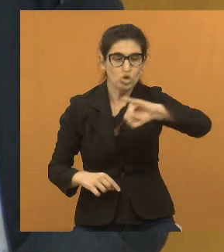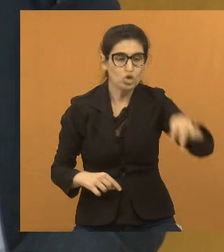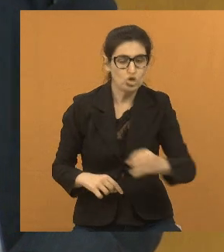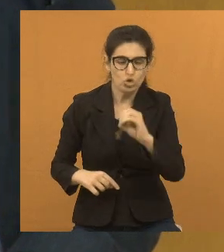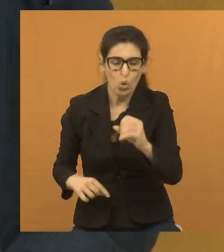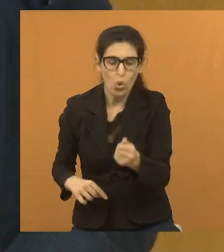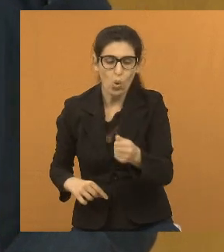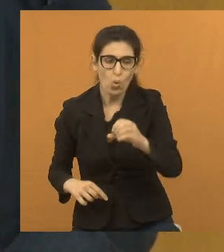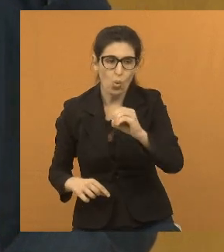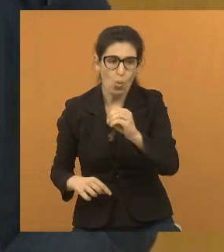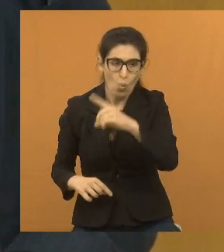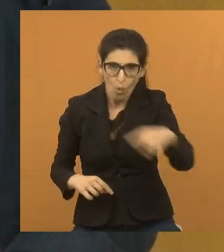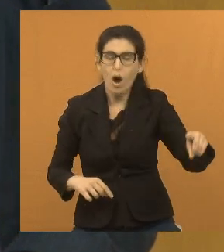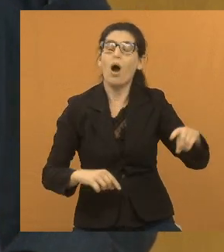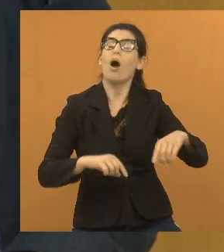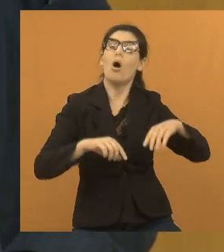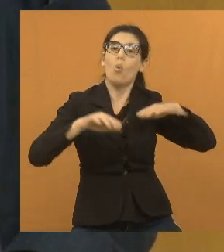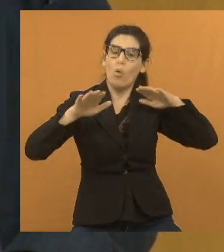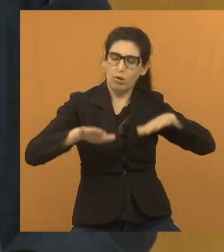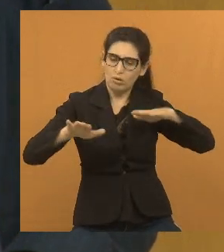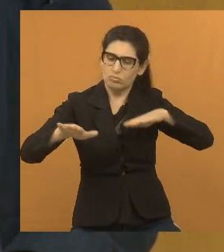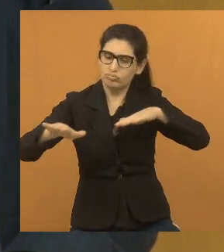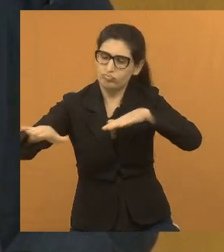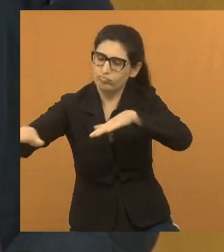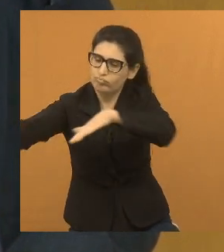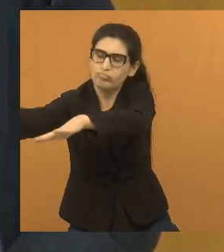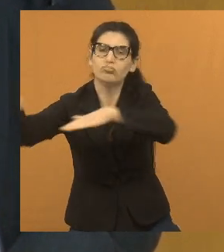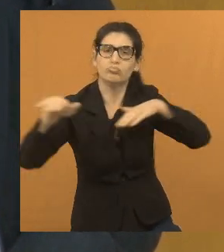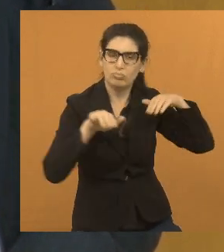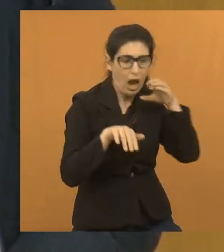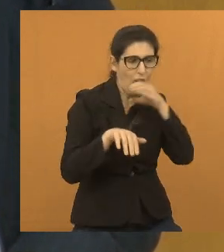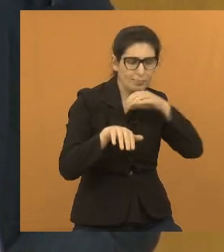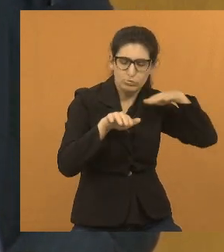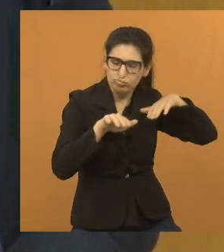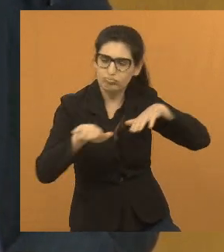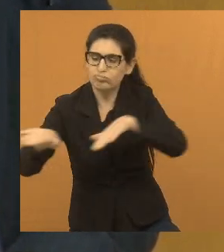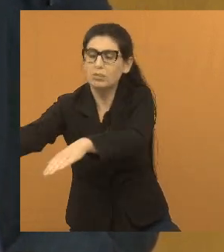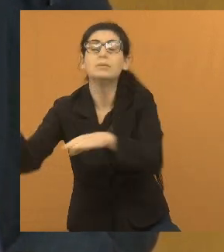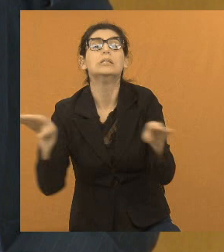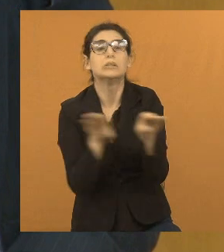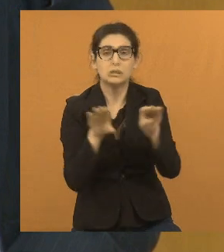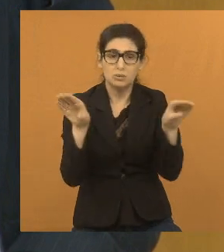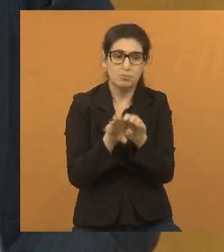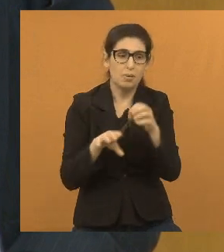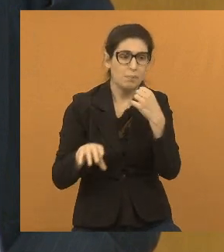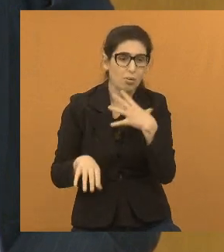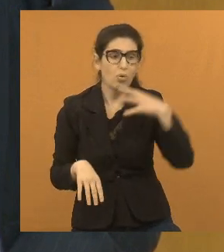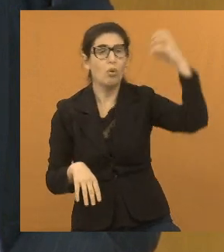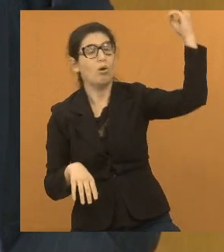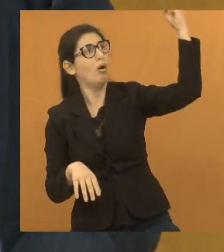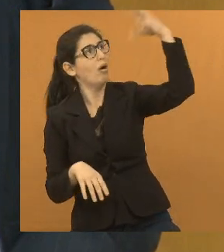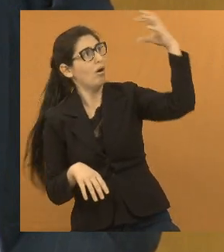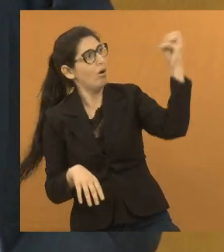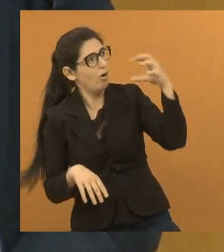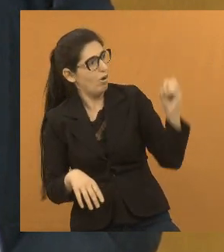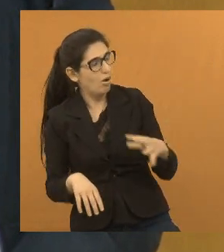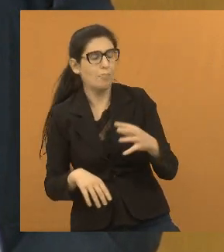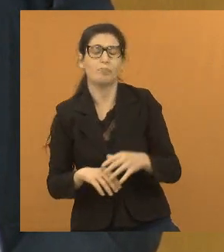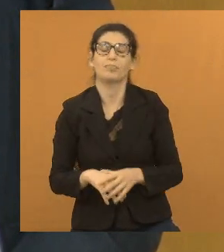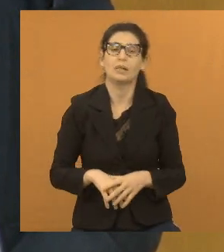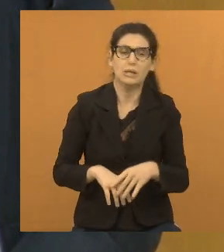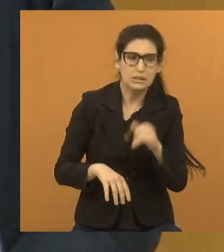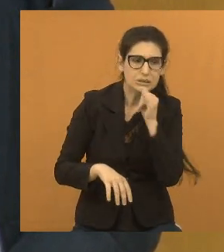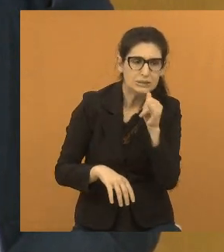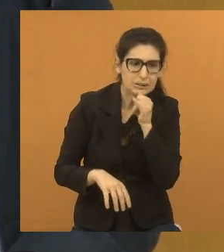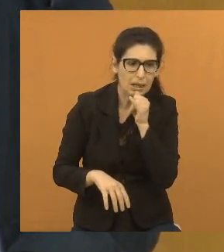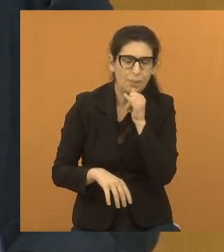controladores semafóricos com uma nova tecnologia para nós implementarmos, né, a onda verde, ou seja, né, se você chegar